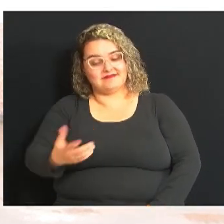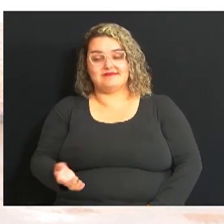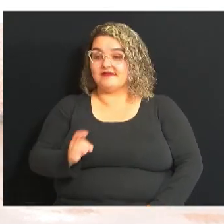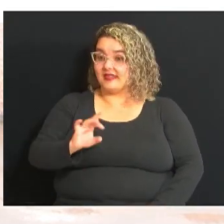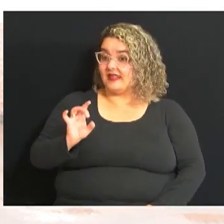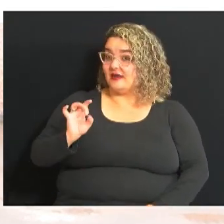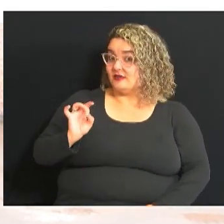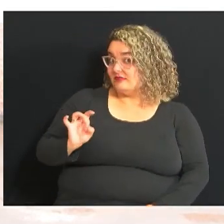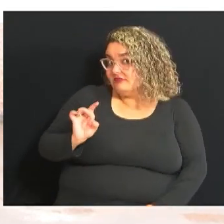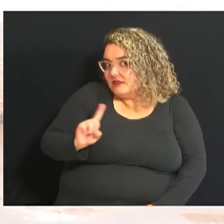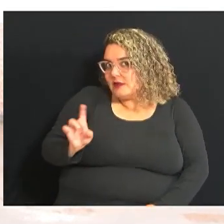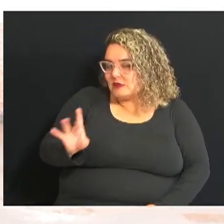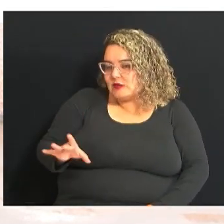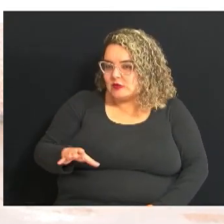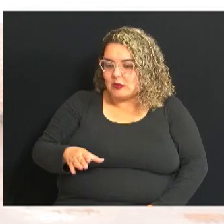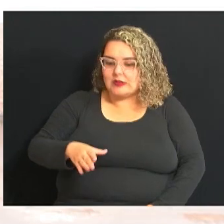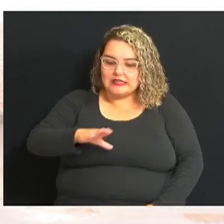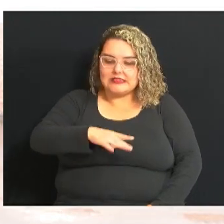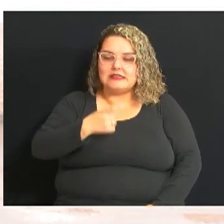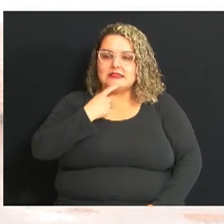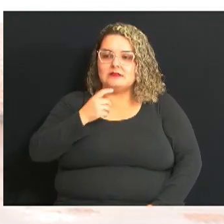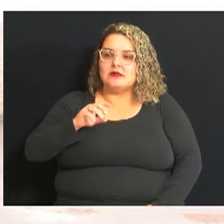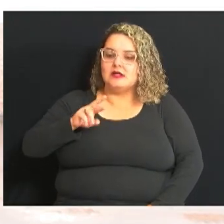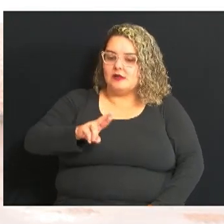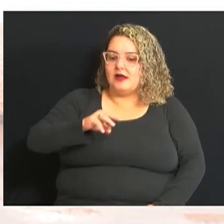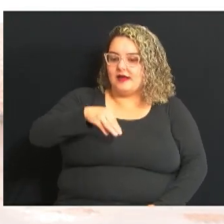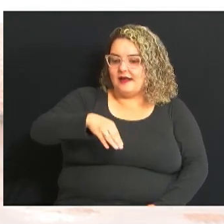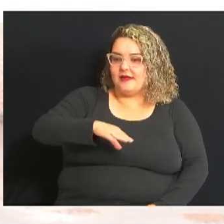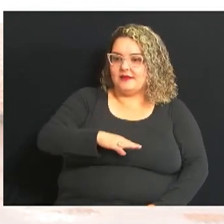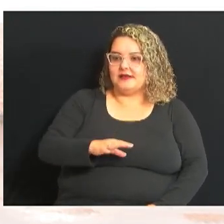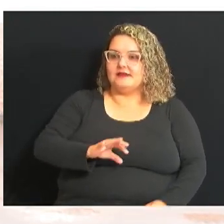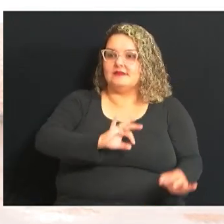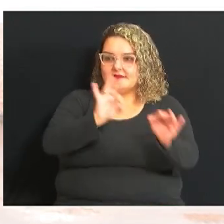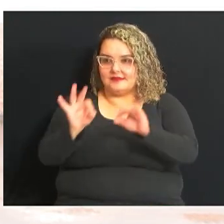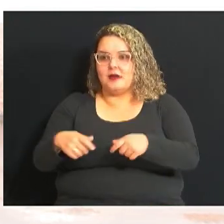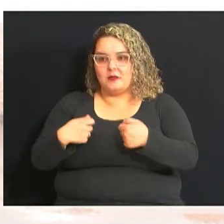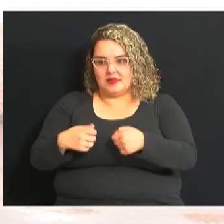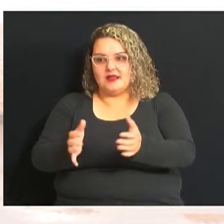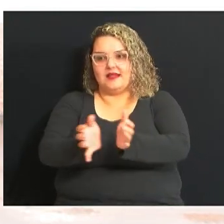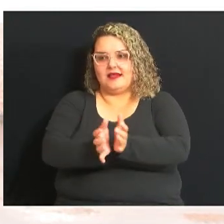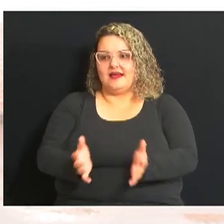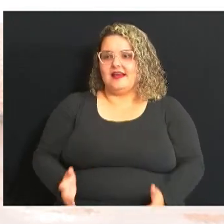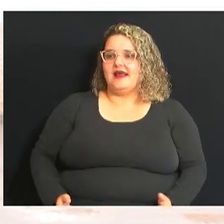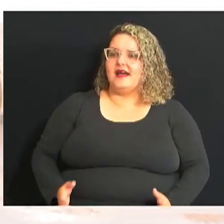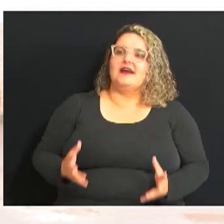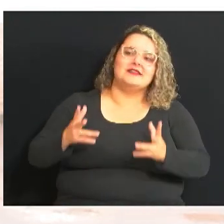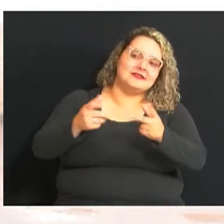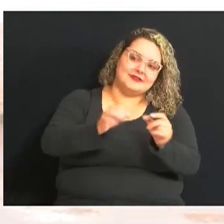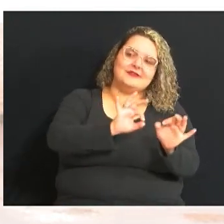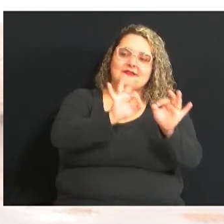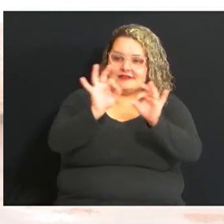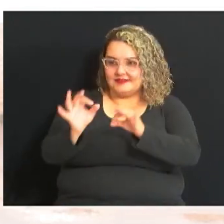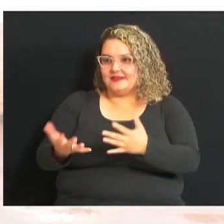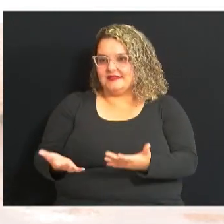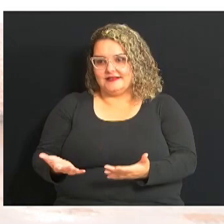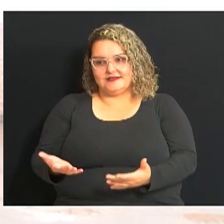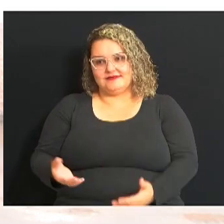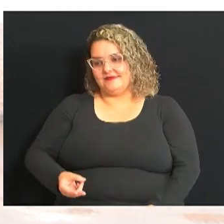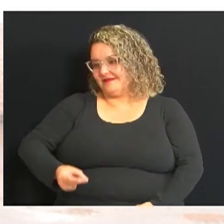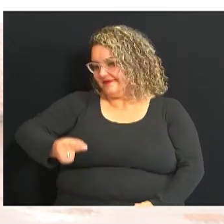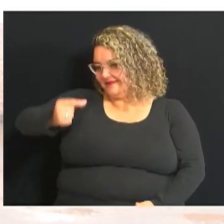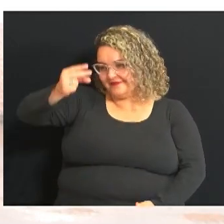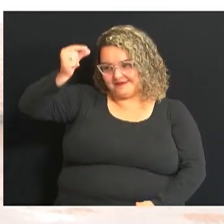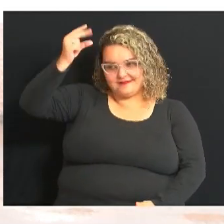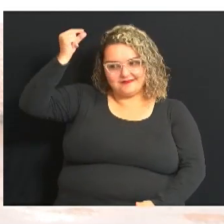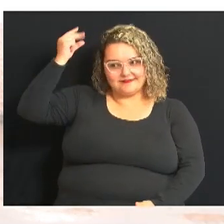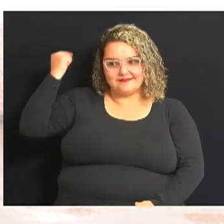aqui da região da metropolitana de Campinas tem que acompanhar o grupo. Toda a galera que acompanha o grupo desde